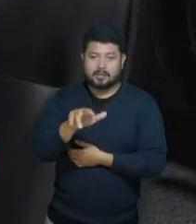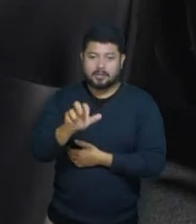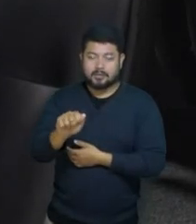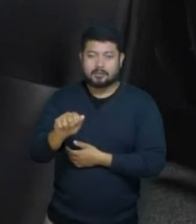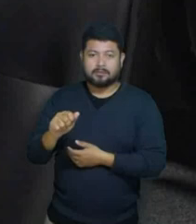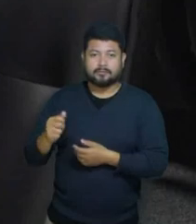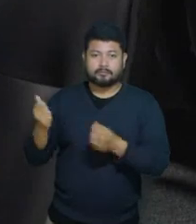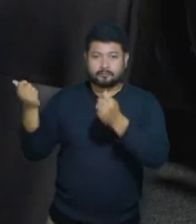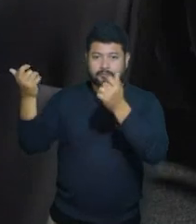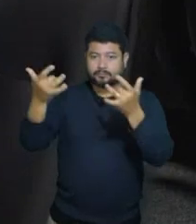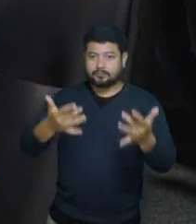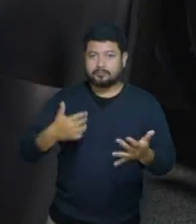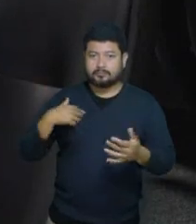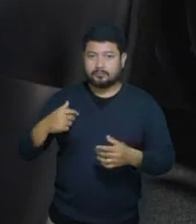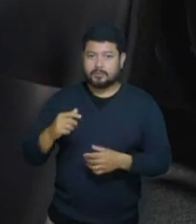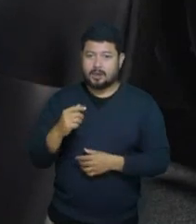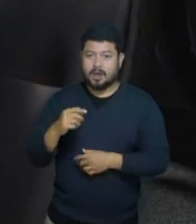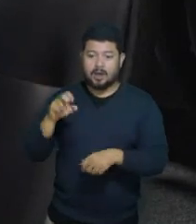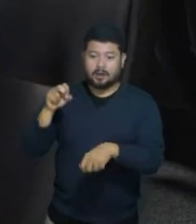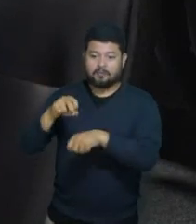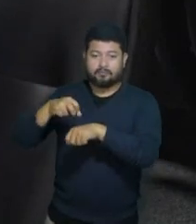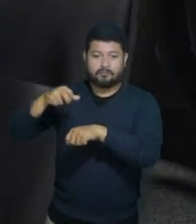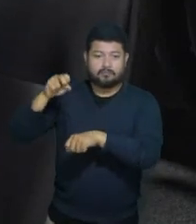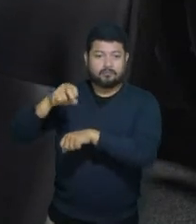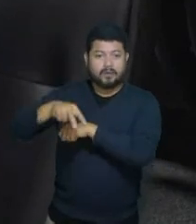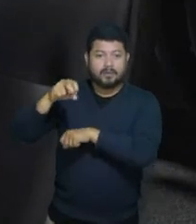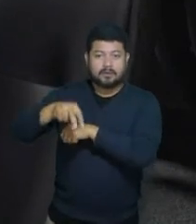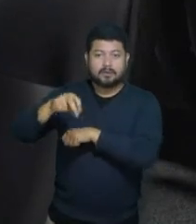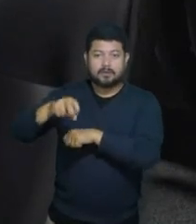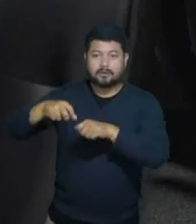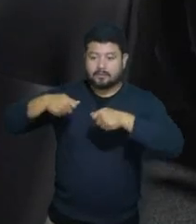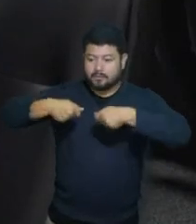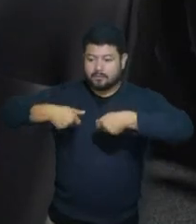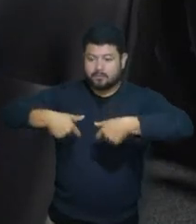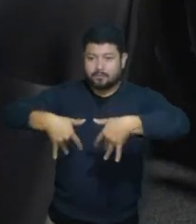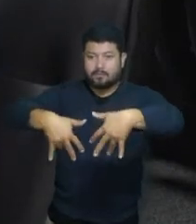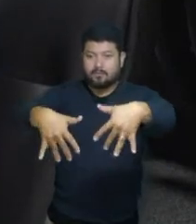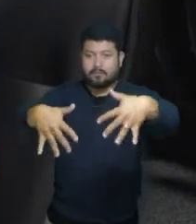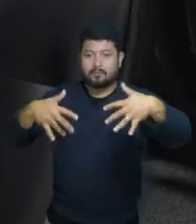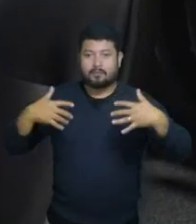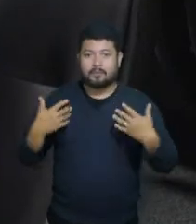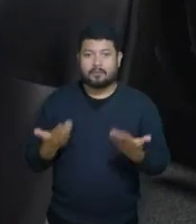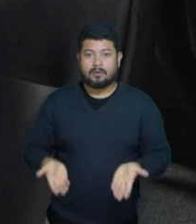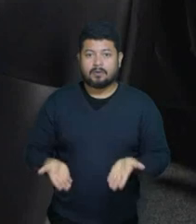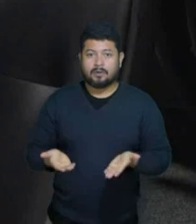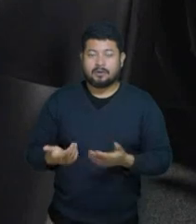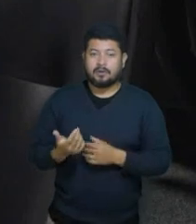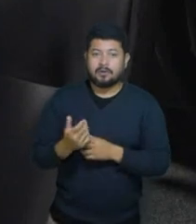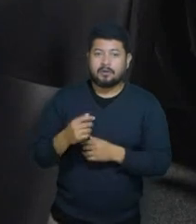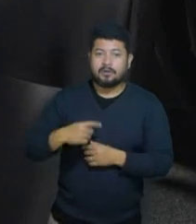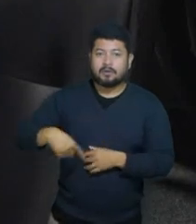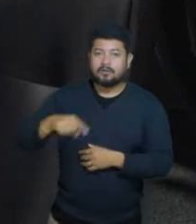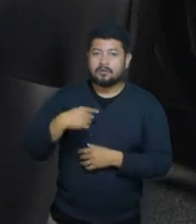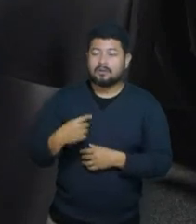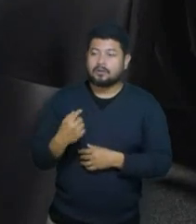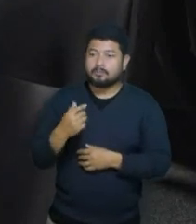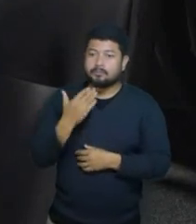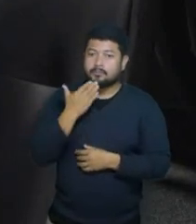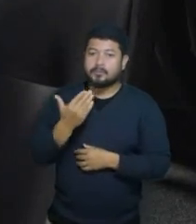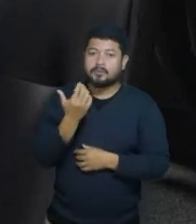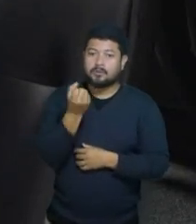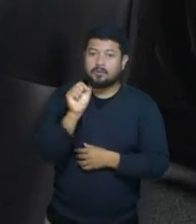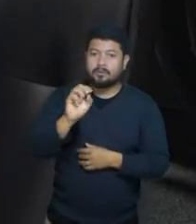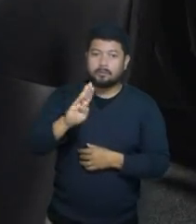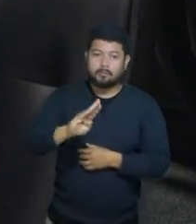que os agrotóxicos têm isenção de 15 bilhões ao ano nesse país, e nós estamos pedindo por 8 bilhões de reposição orçamentária